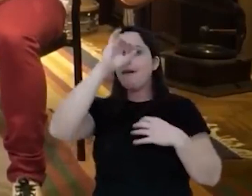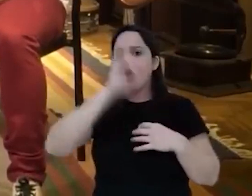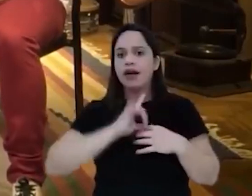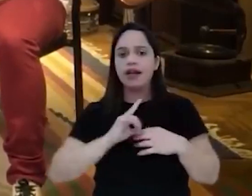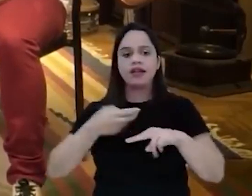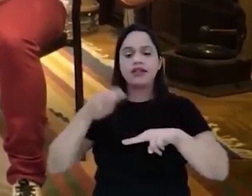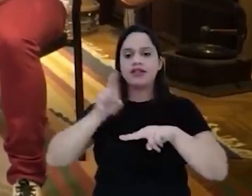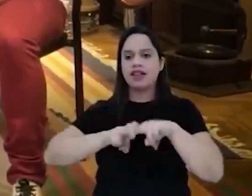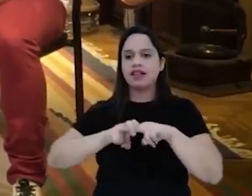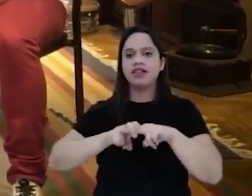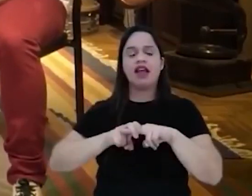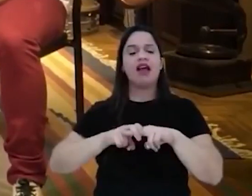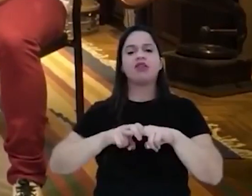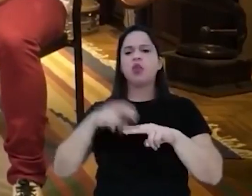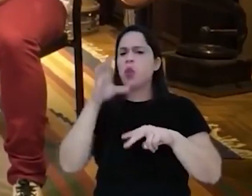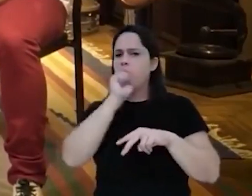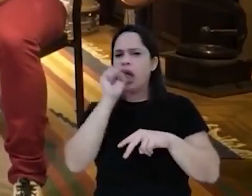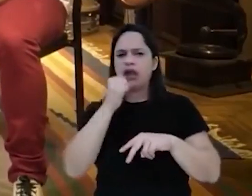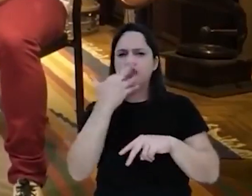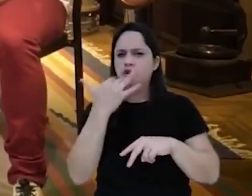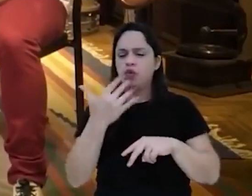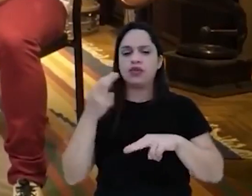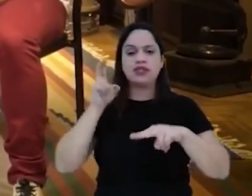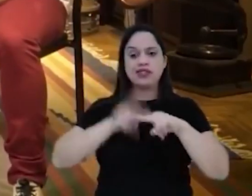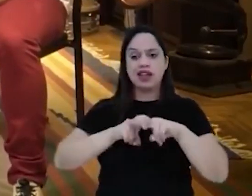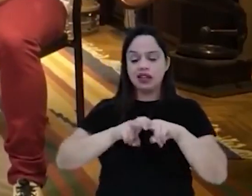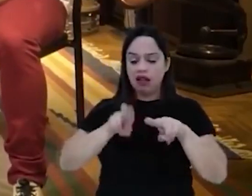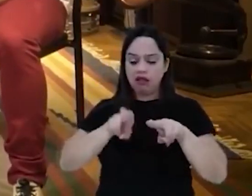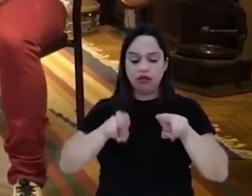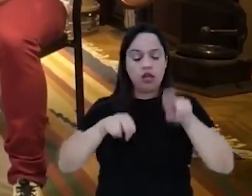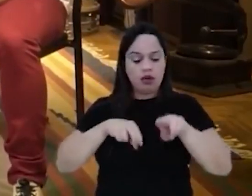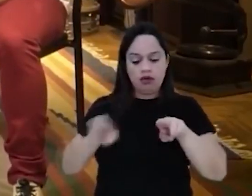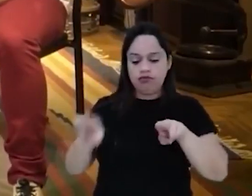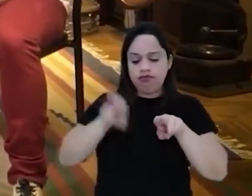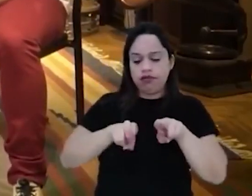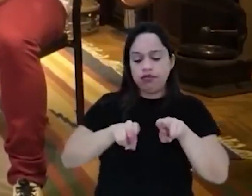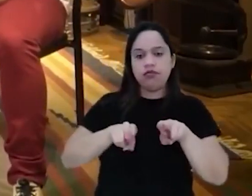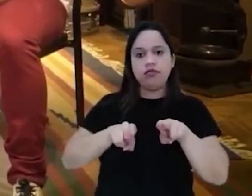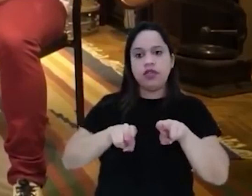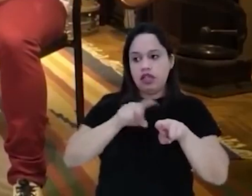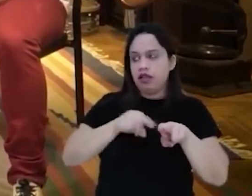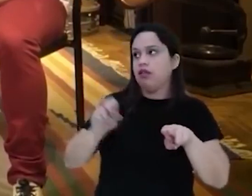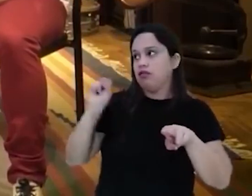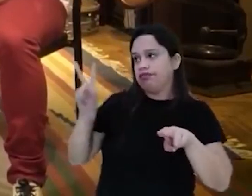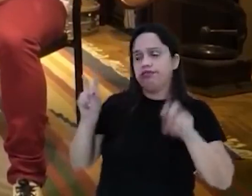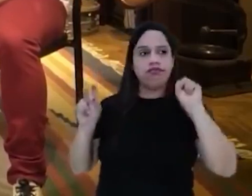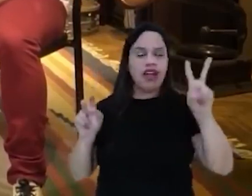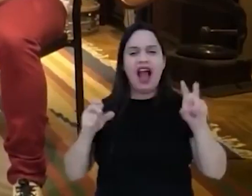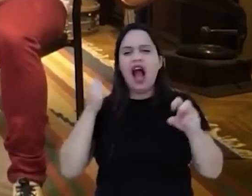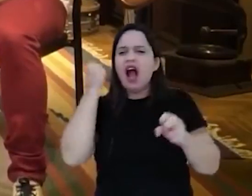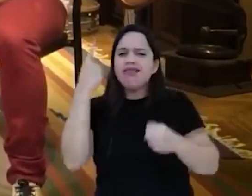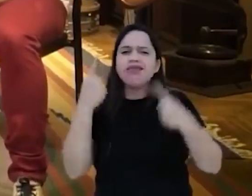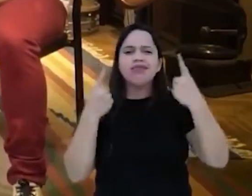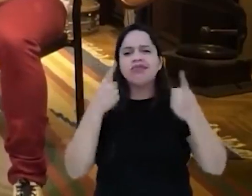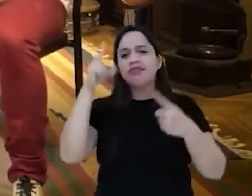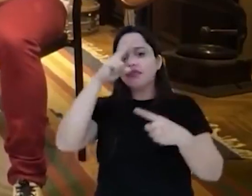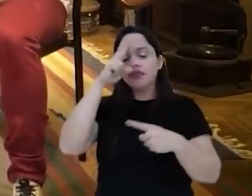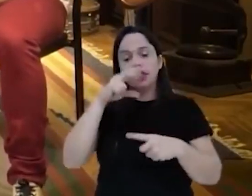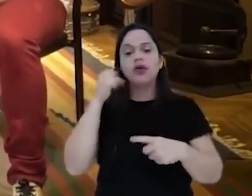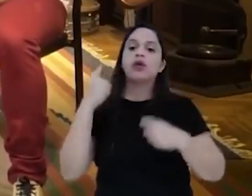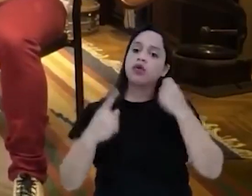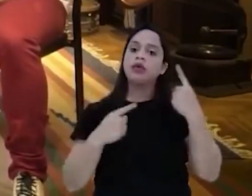amarelo saiu de laranja sentado com me falou acho que era laranja acho filho sentado no meu lado sim você tem essa imagem eu tenho esses Flash assim